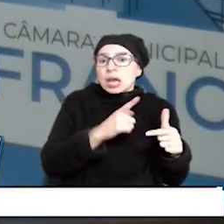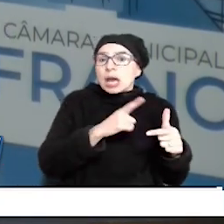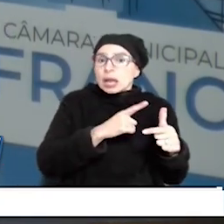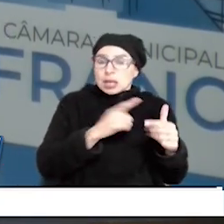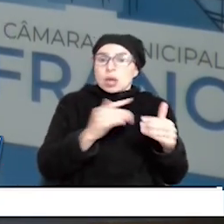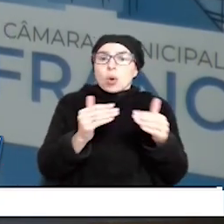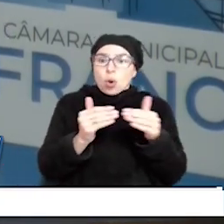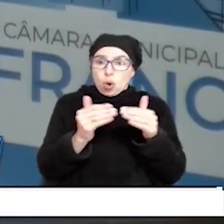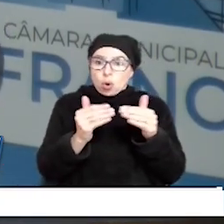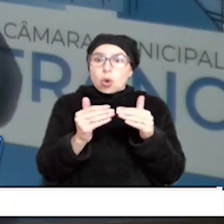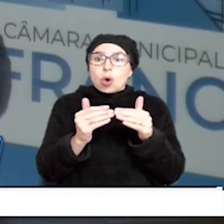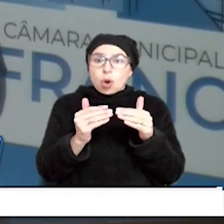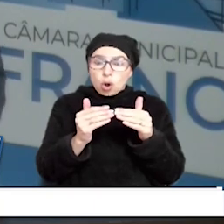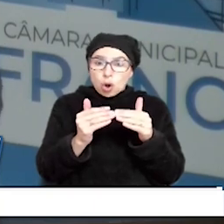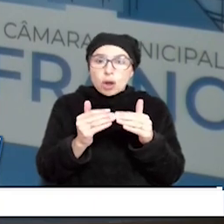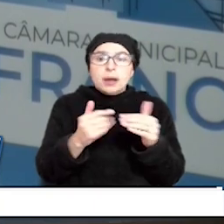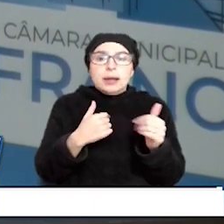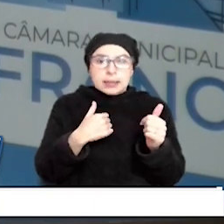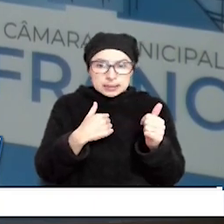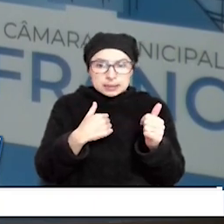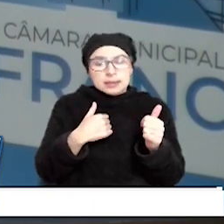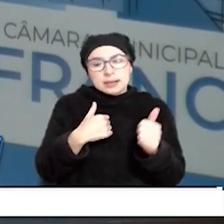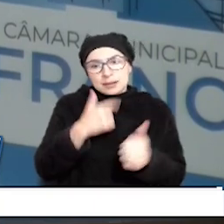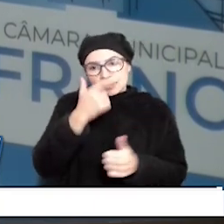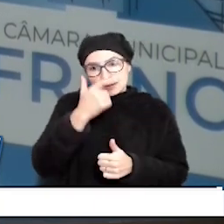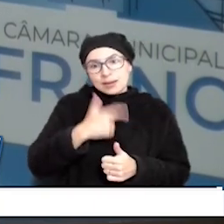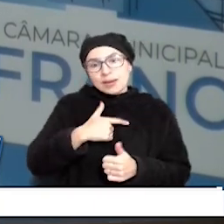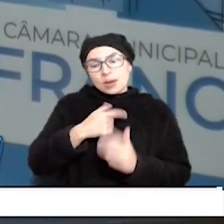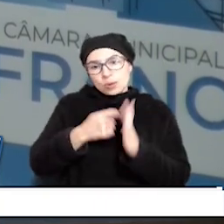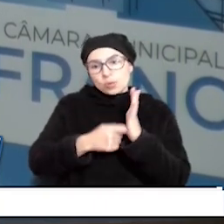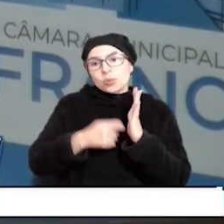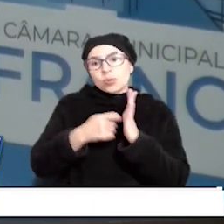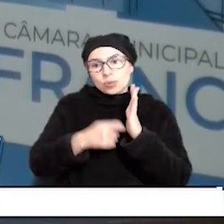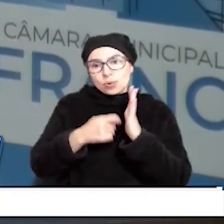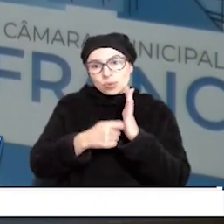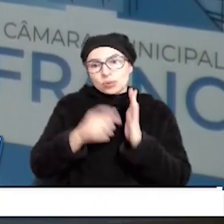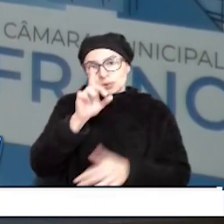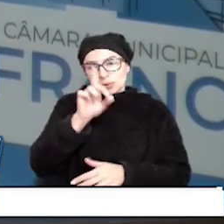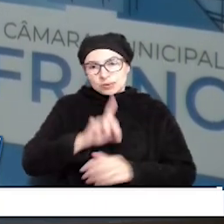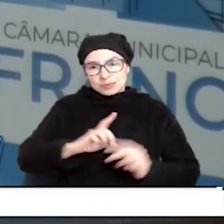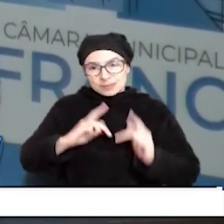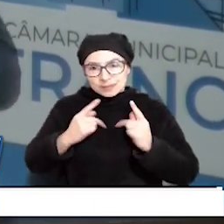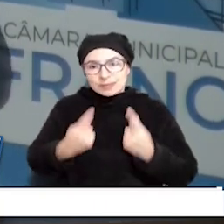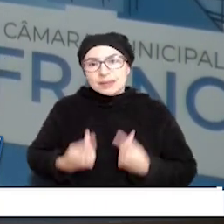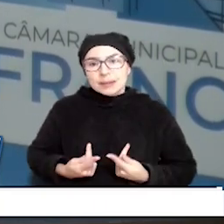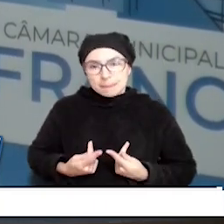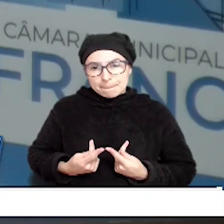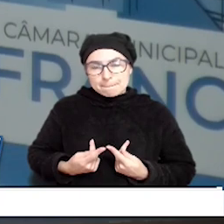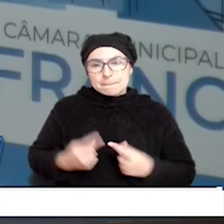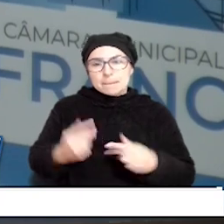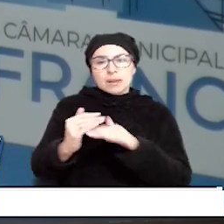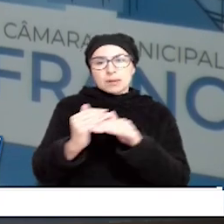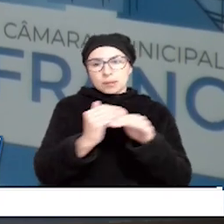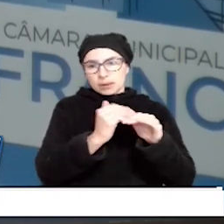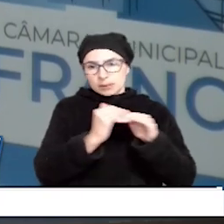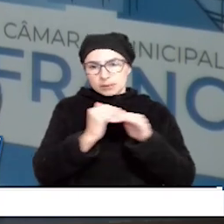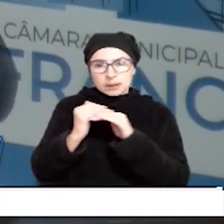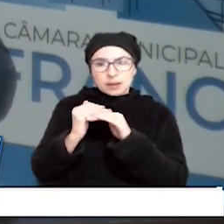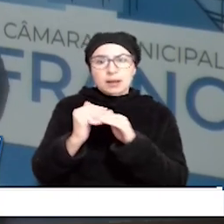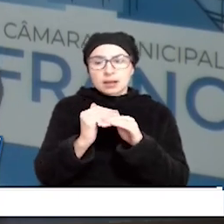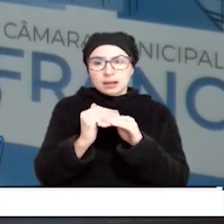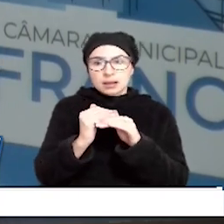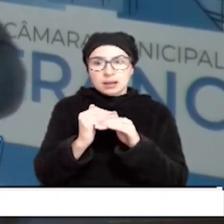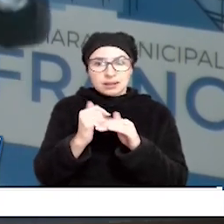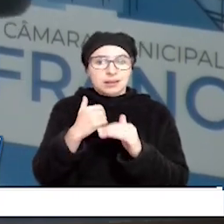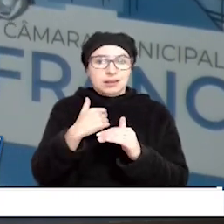concordo. Eu sou um grande defensor dos direitos humanos, da igualdade. Eu sou um